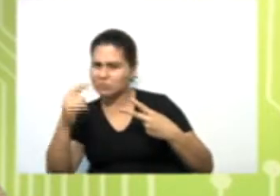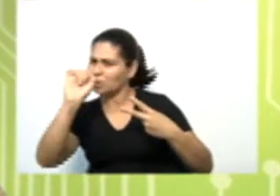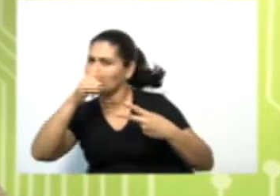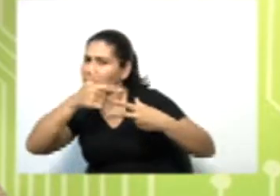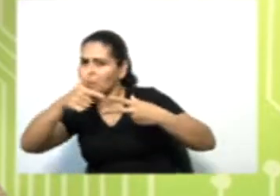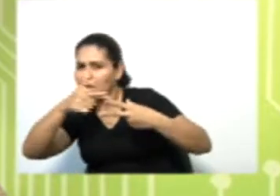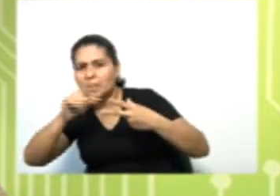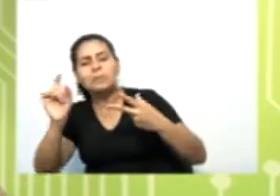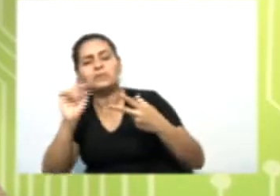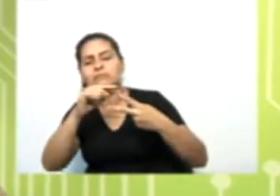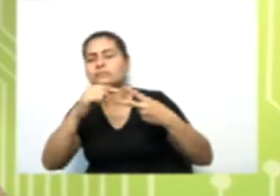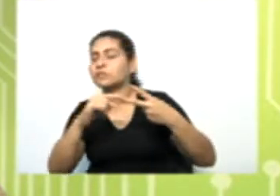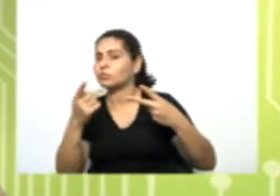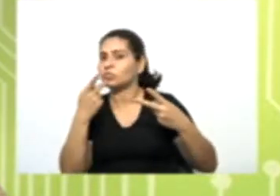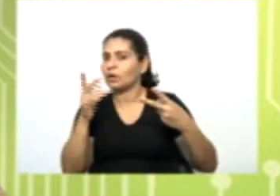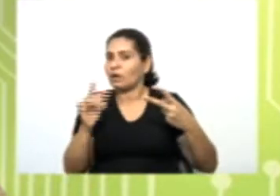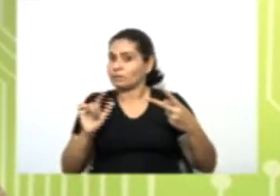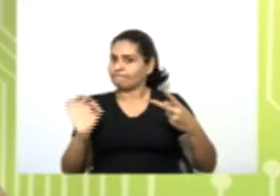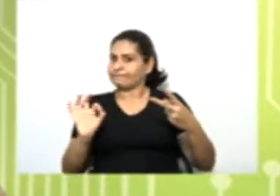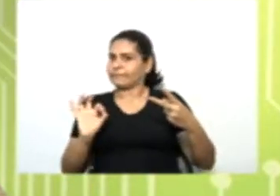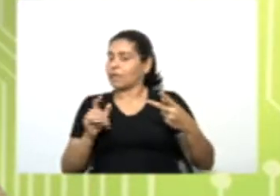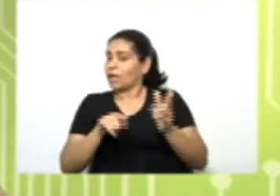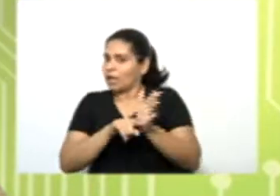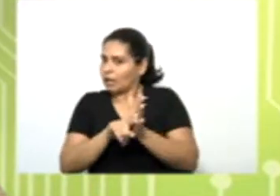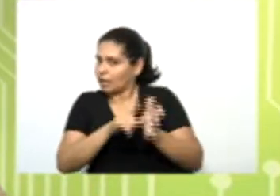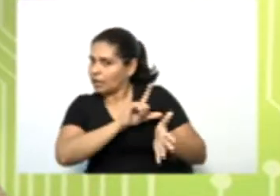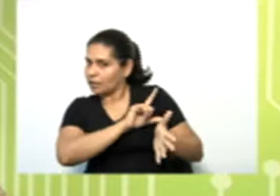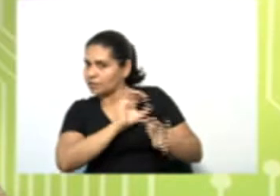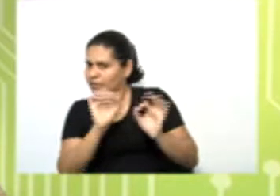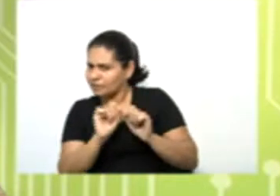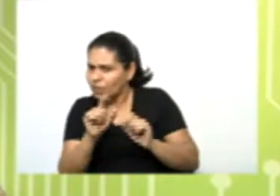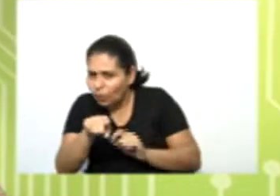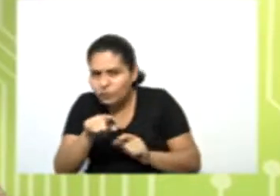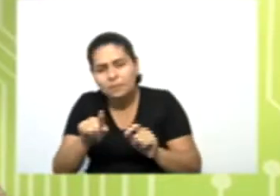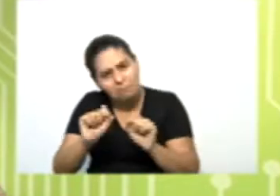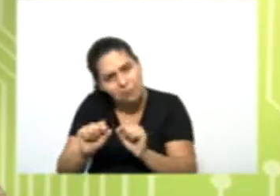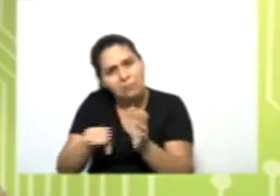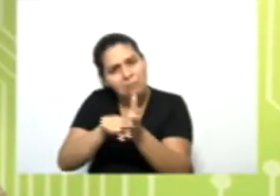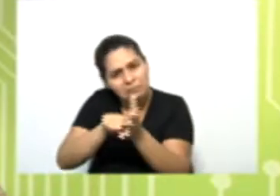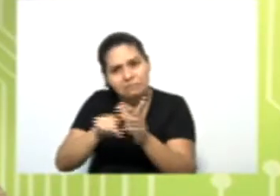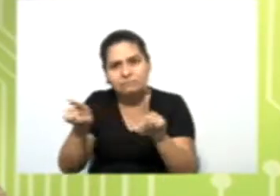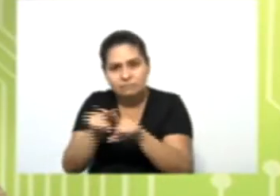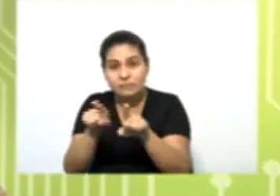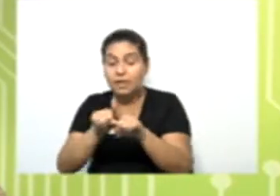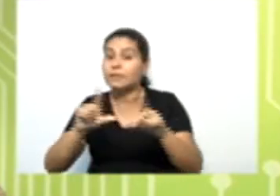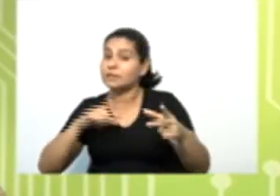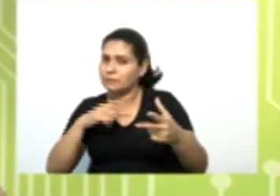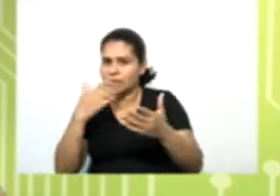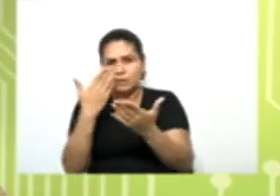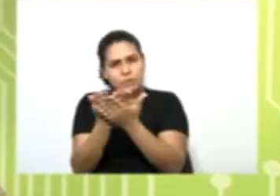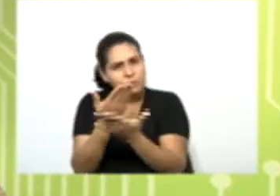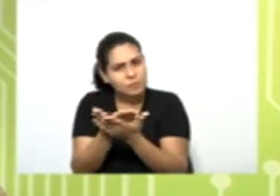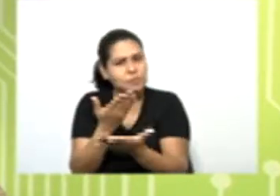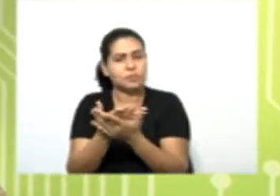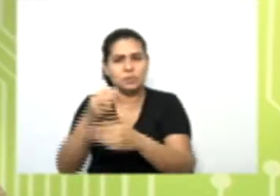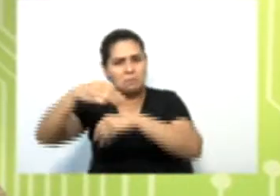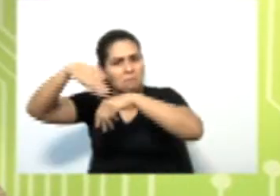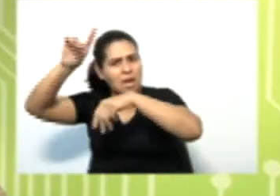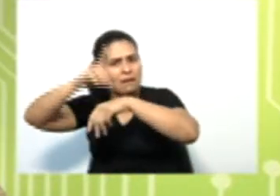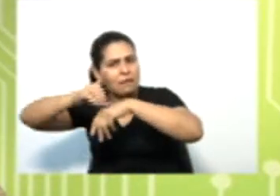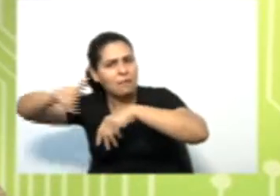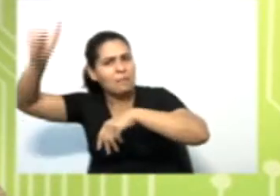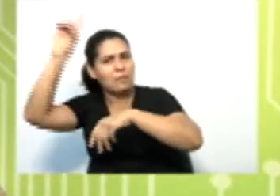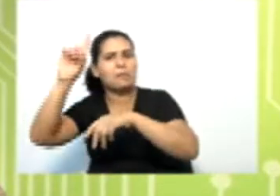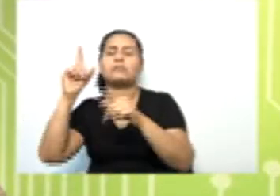quero aqui diminuir qualquer pesquisa que você venha a fazer sobre conflitos. Existem estudos, até mestres,